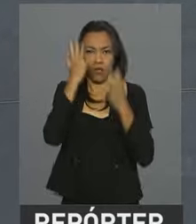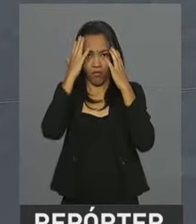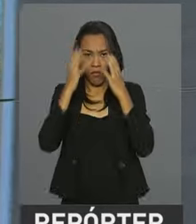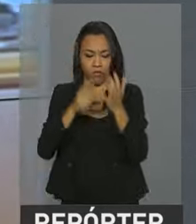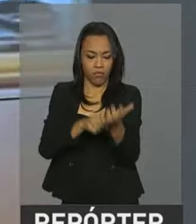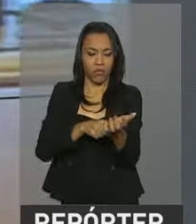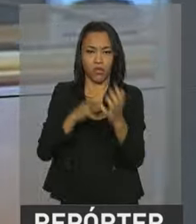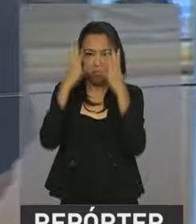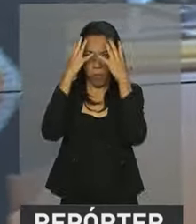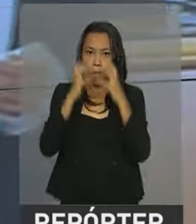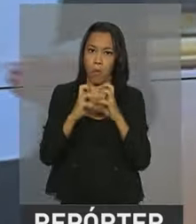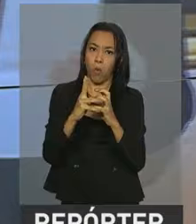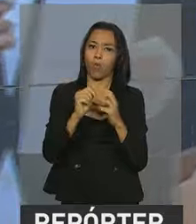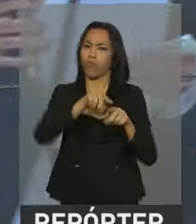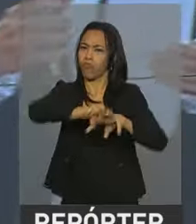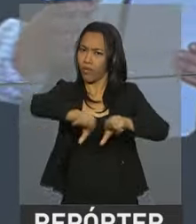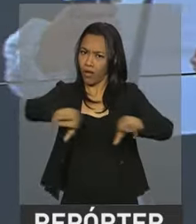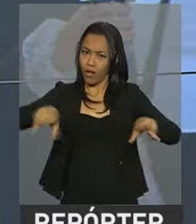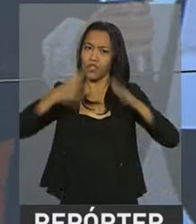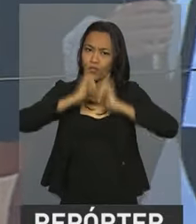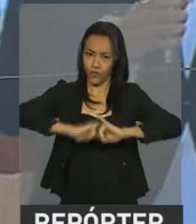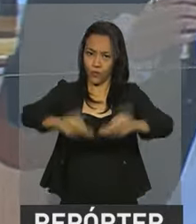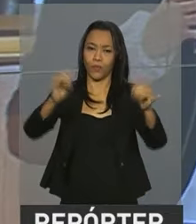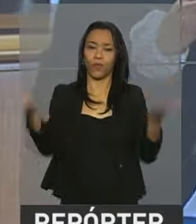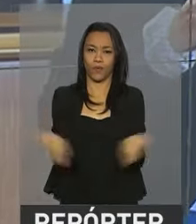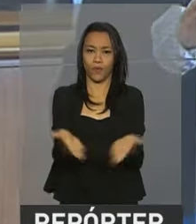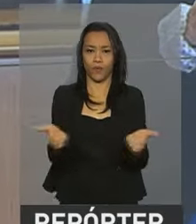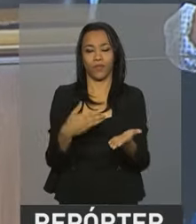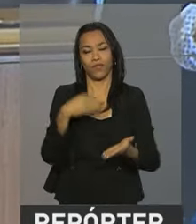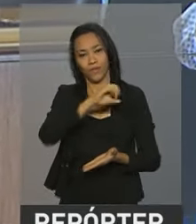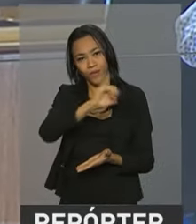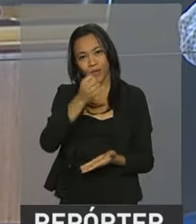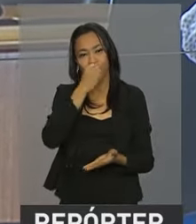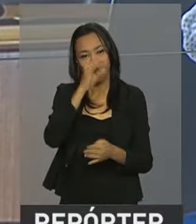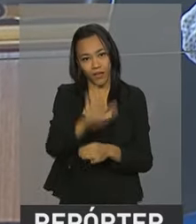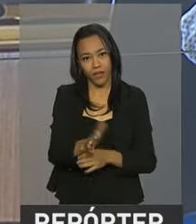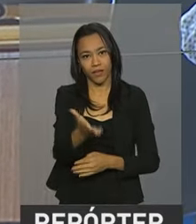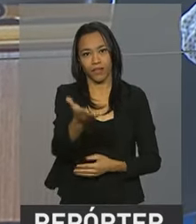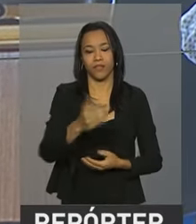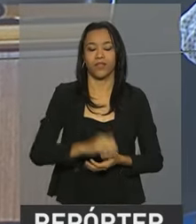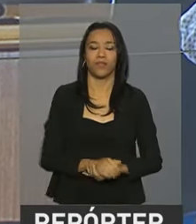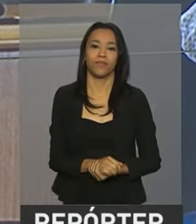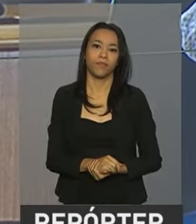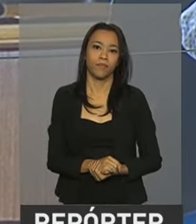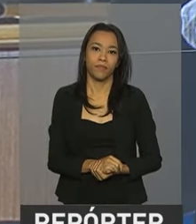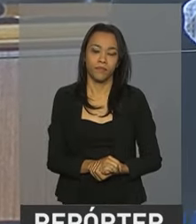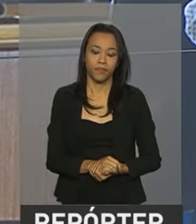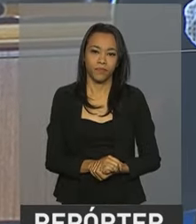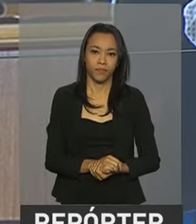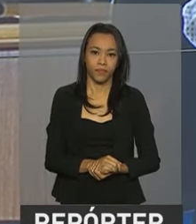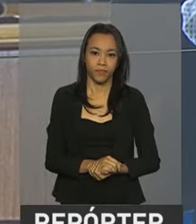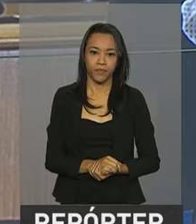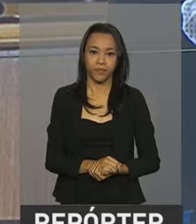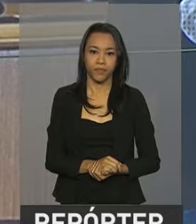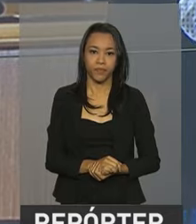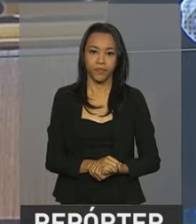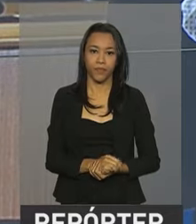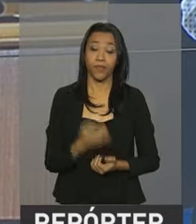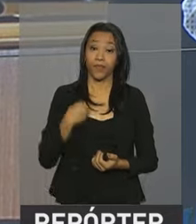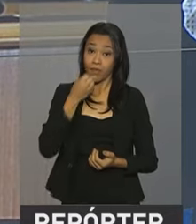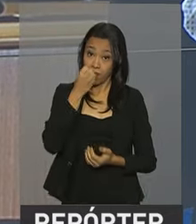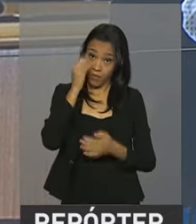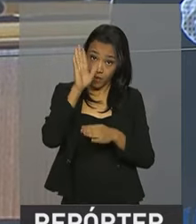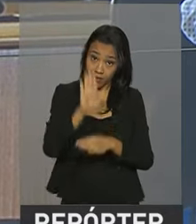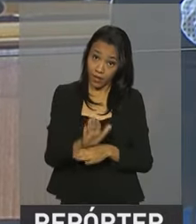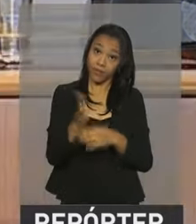Natália Melo acompanhou a divulgação e conta pra gente Oi Natália boa tarde boa tarde